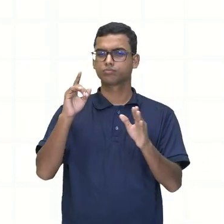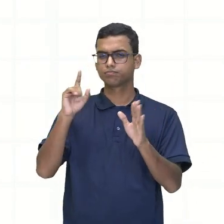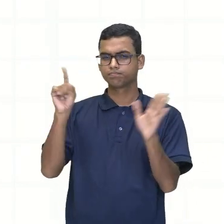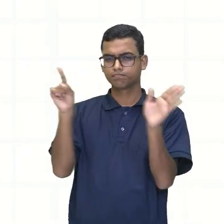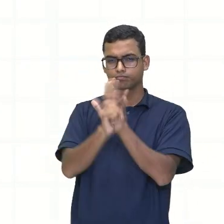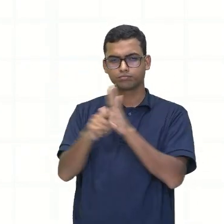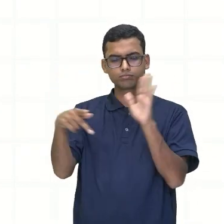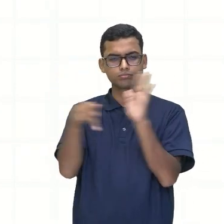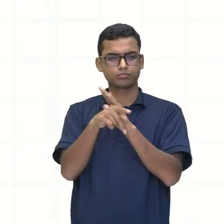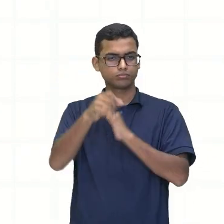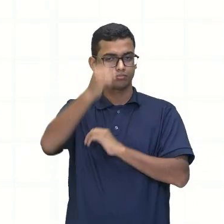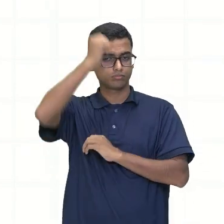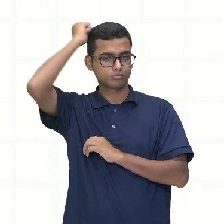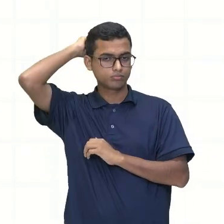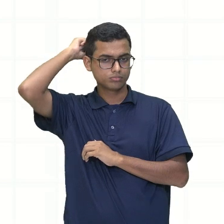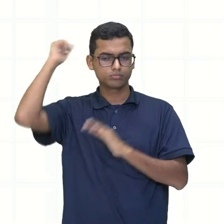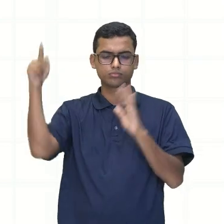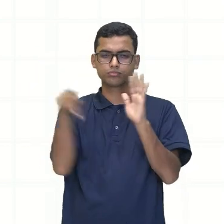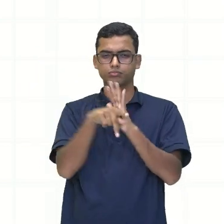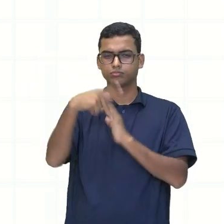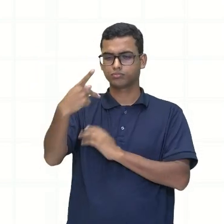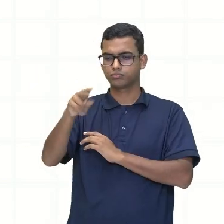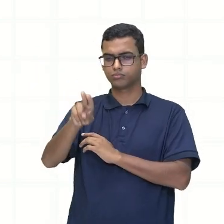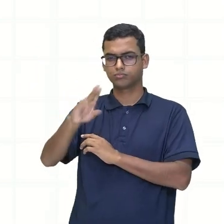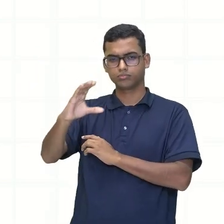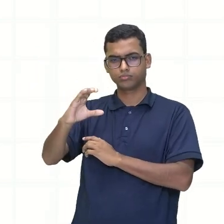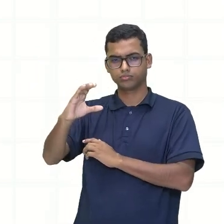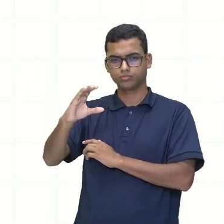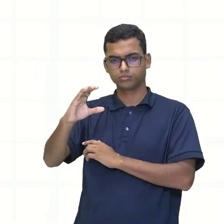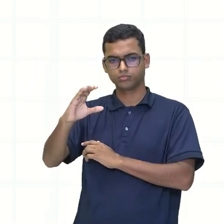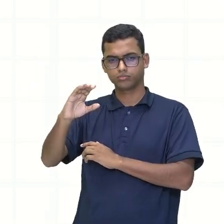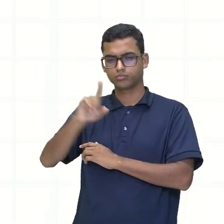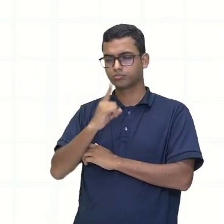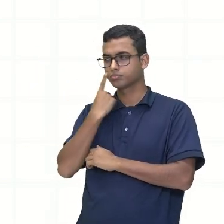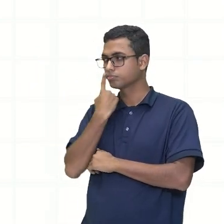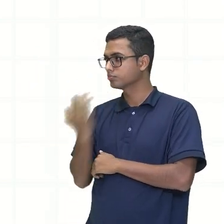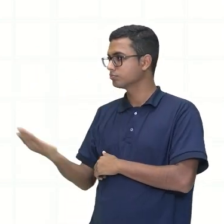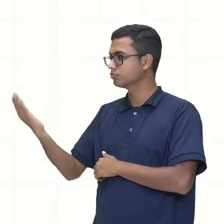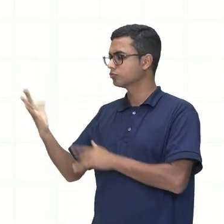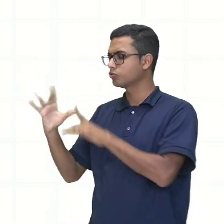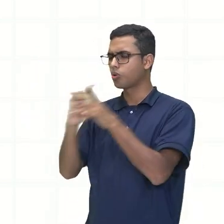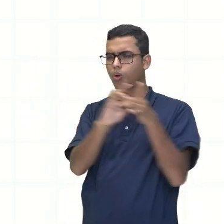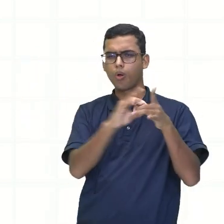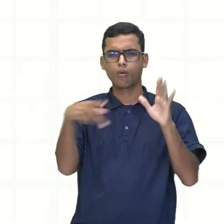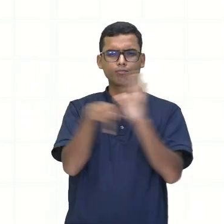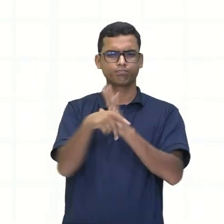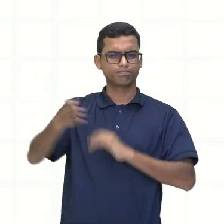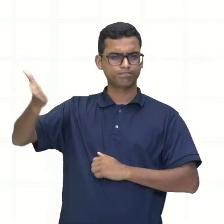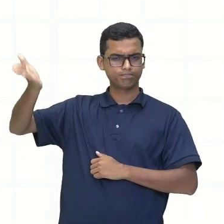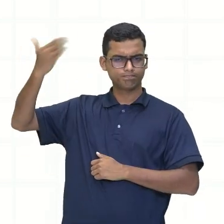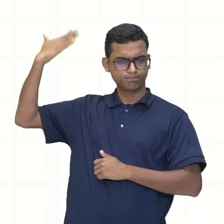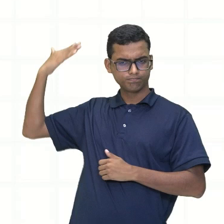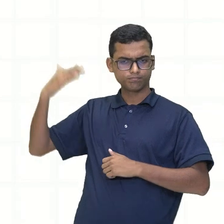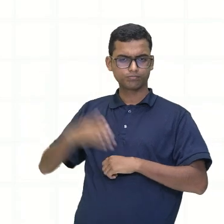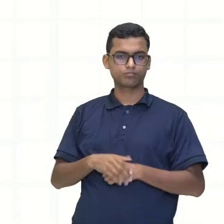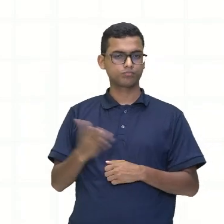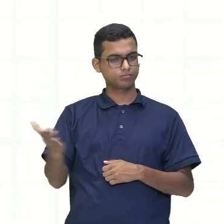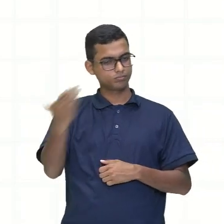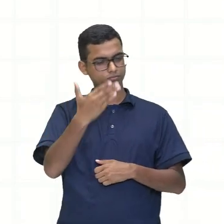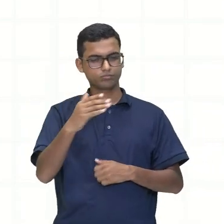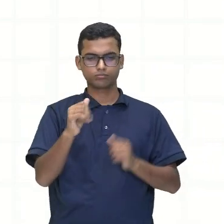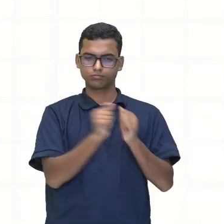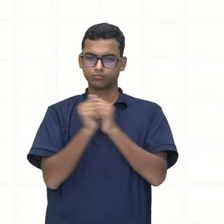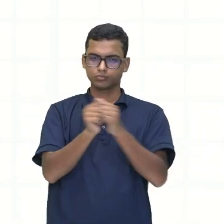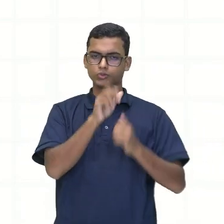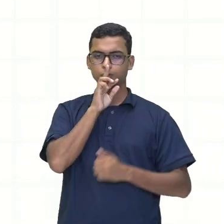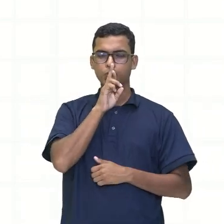caiu no vestibular da PUC, né? Com o passado. Vamos fazer aqui juntos? Se